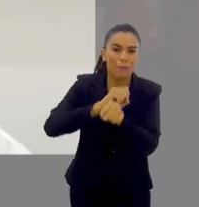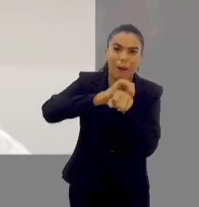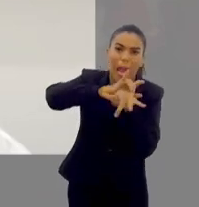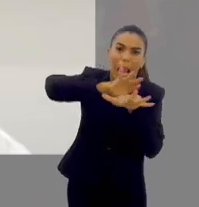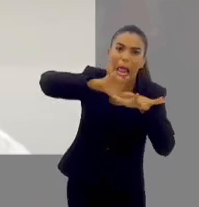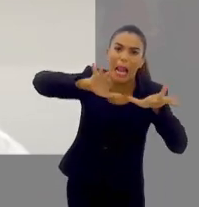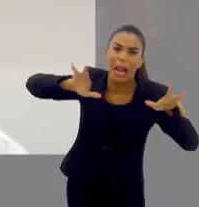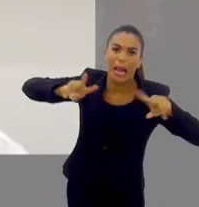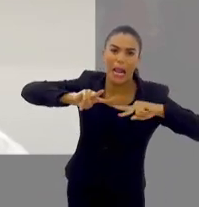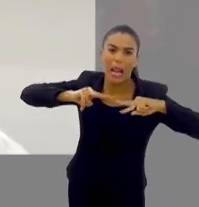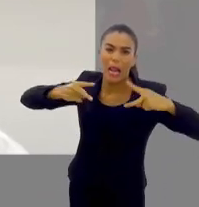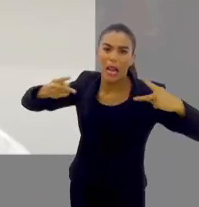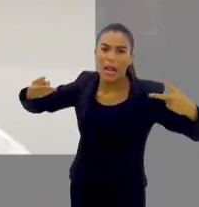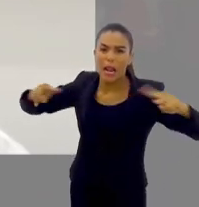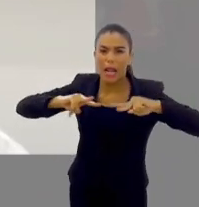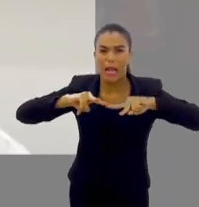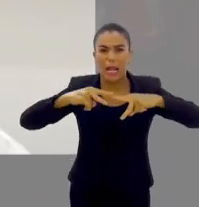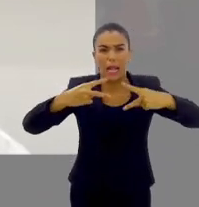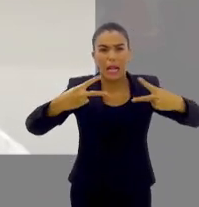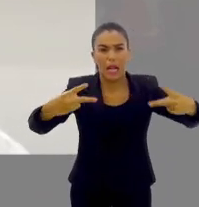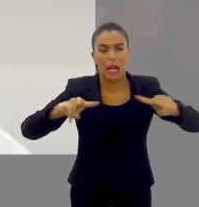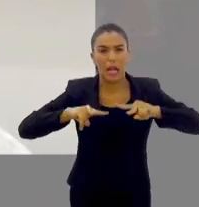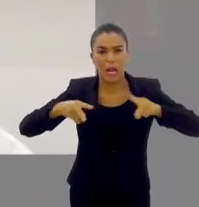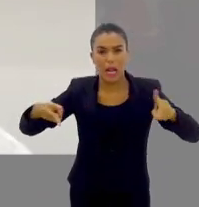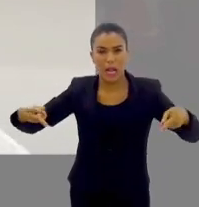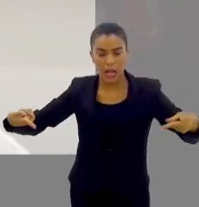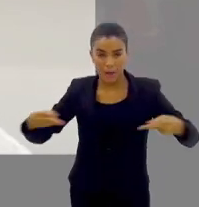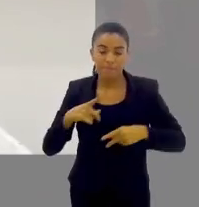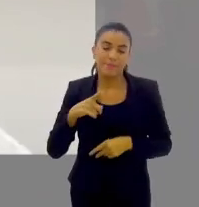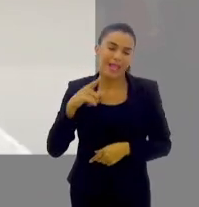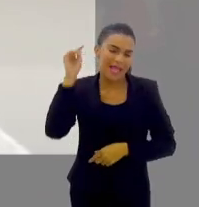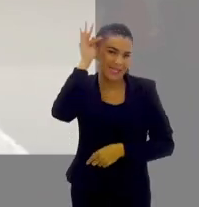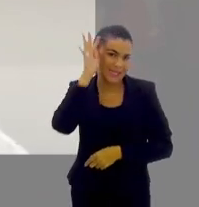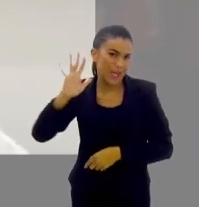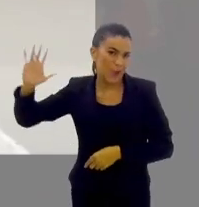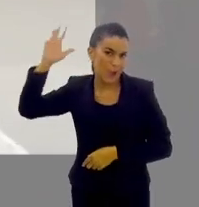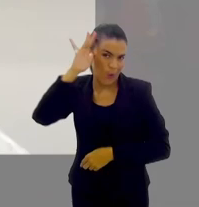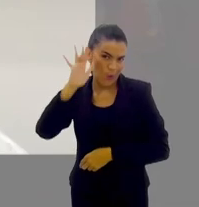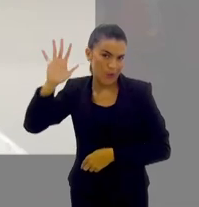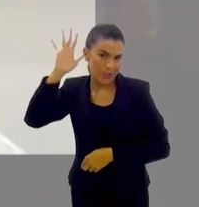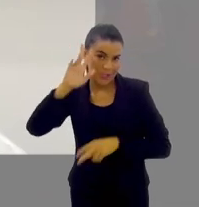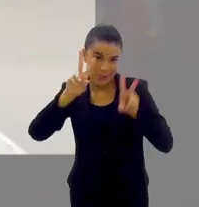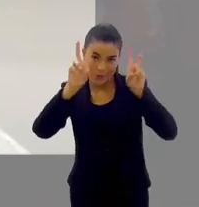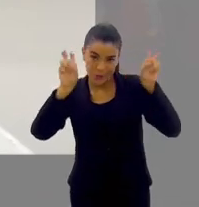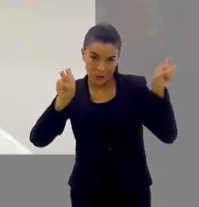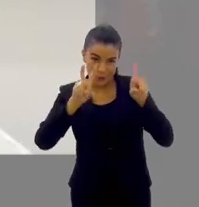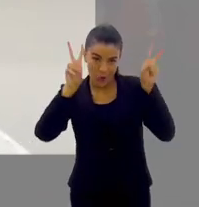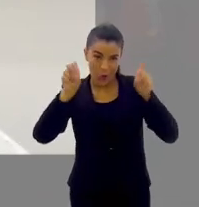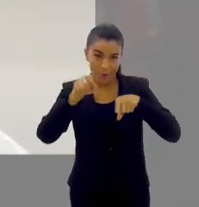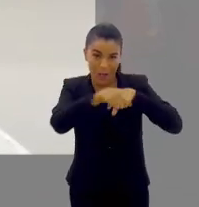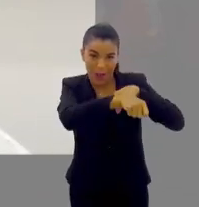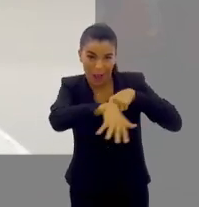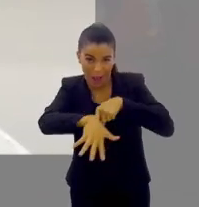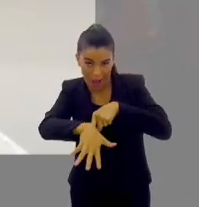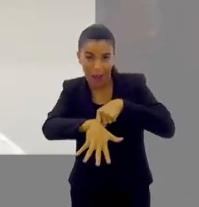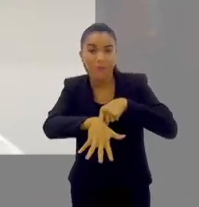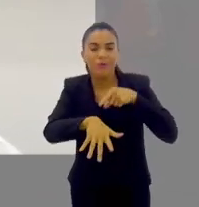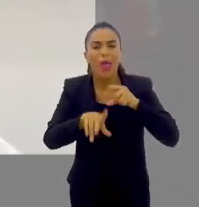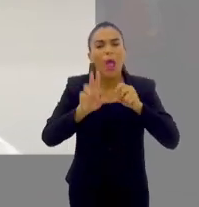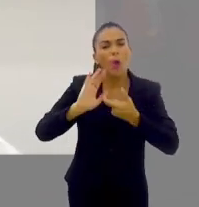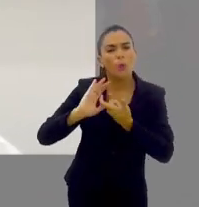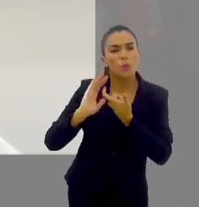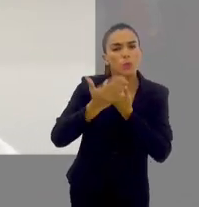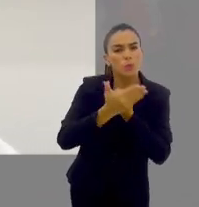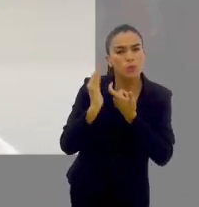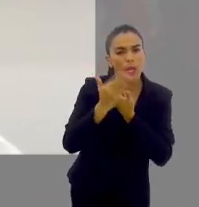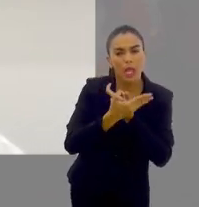gente sabe o quanto que a dengue ela tem várias teorias que cercam esse arbovírus, né? Um